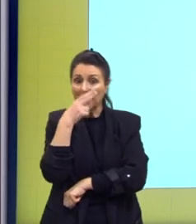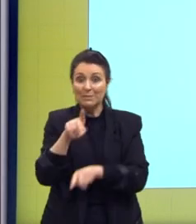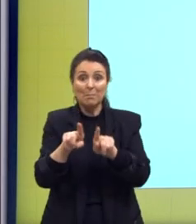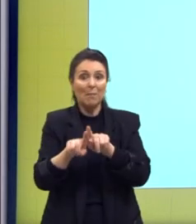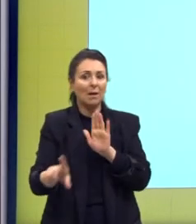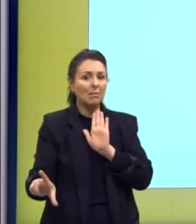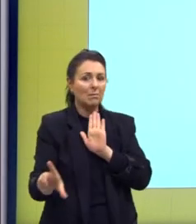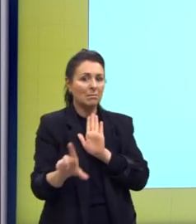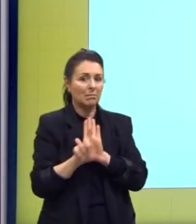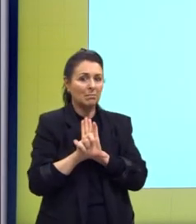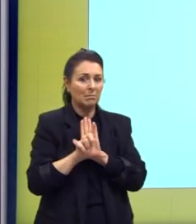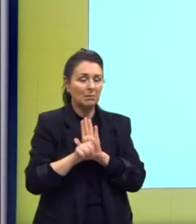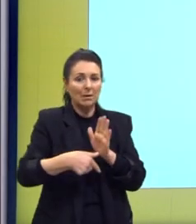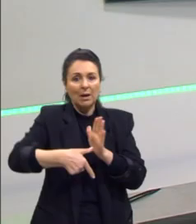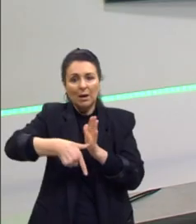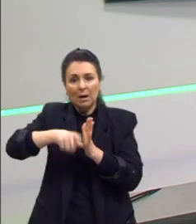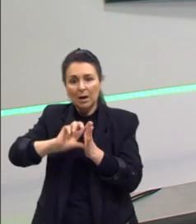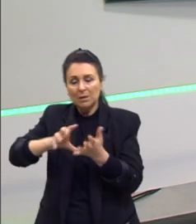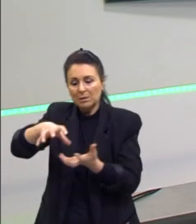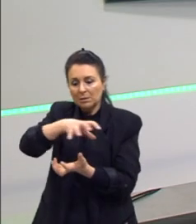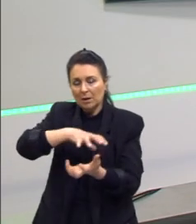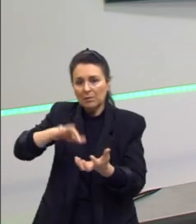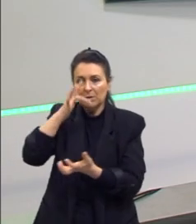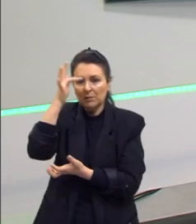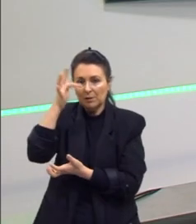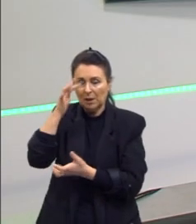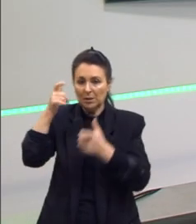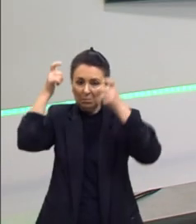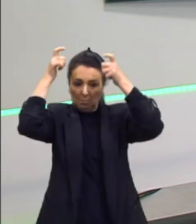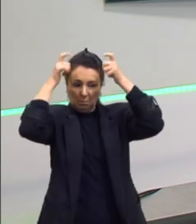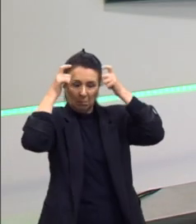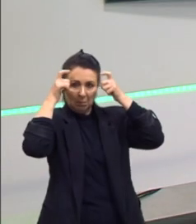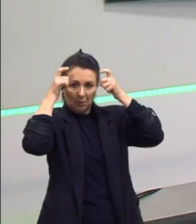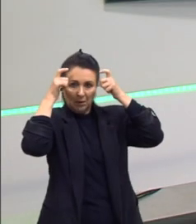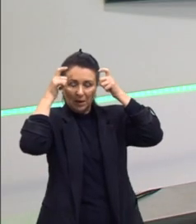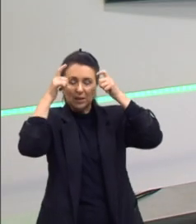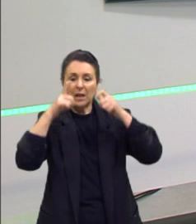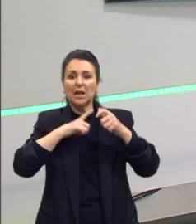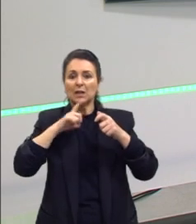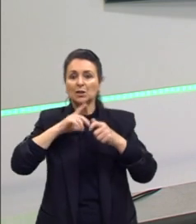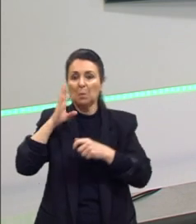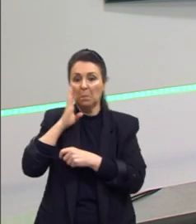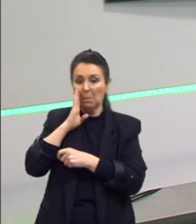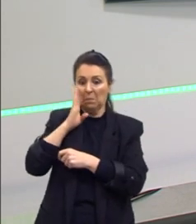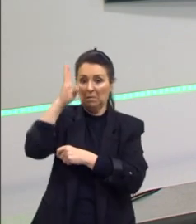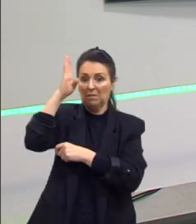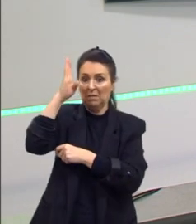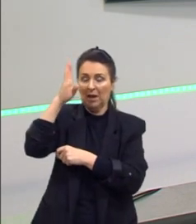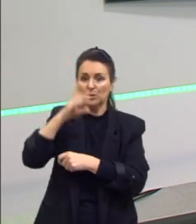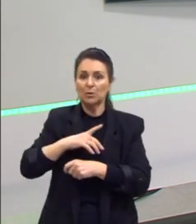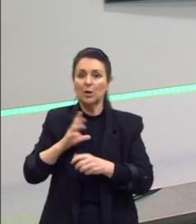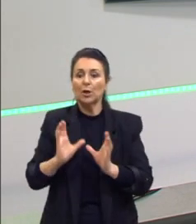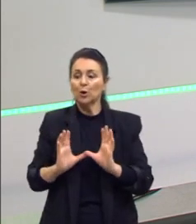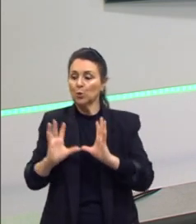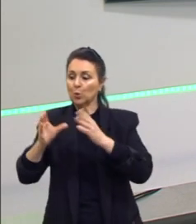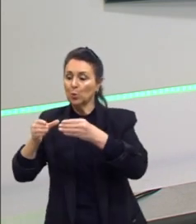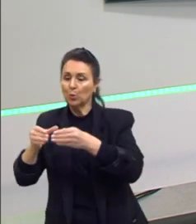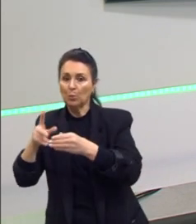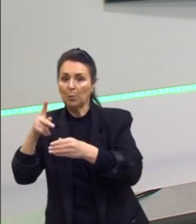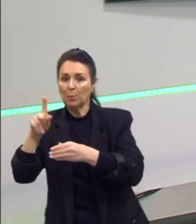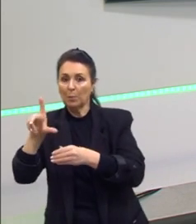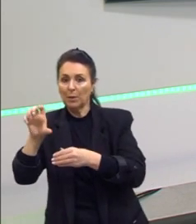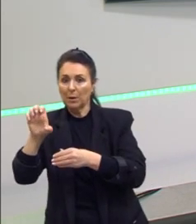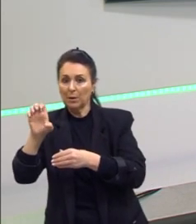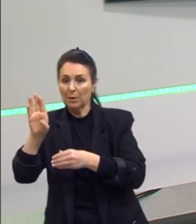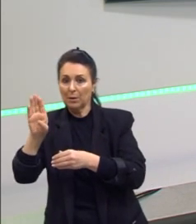a lei antes da Revolução Francesa né os nobres eles tinham privilégios e os plebeus não tinham